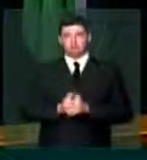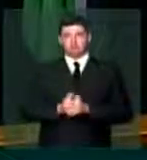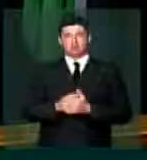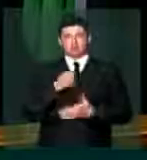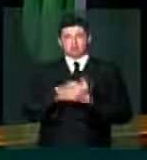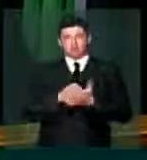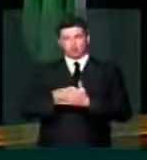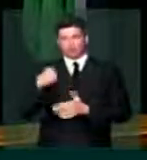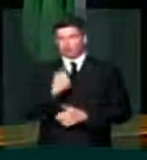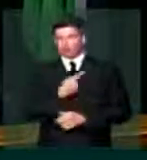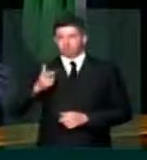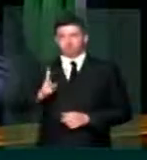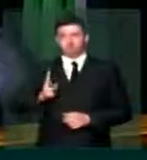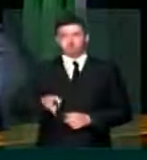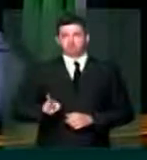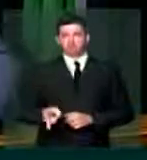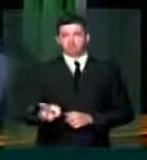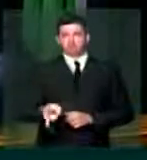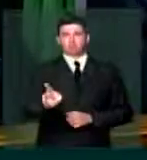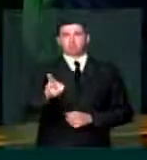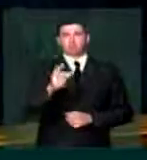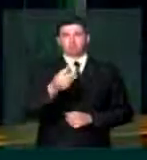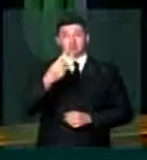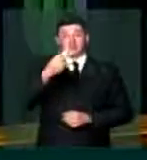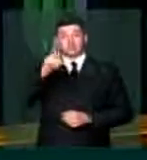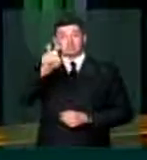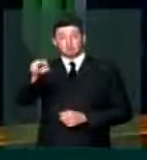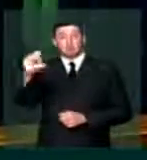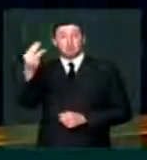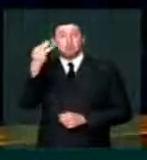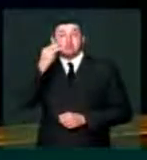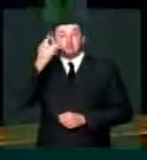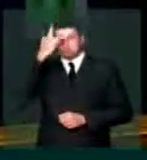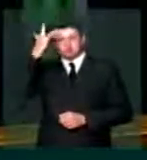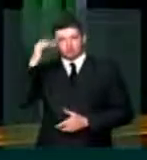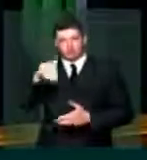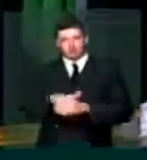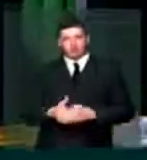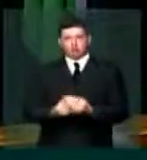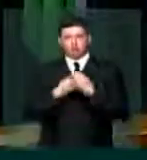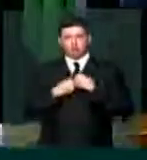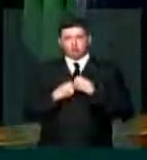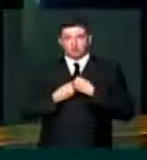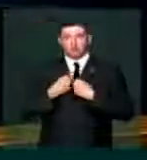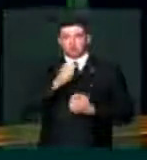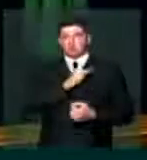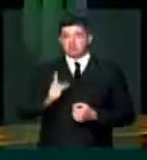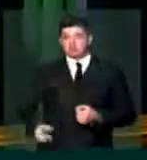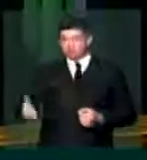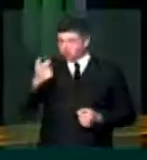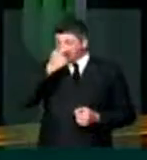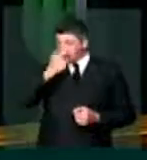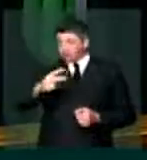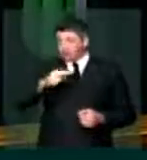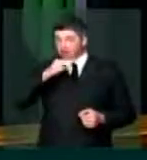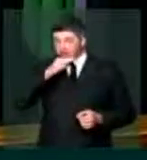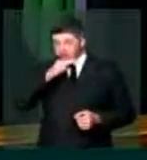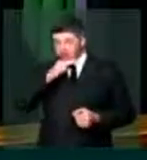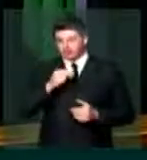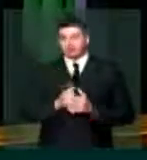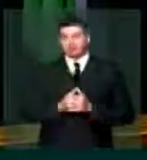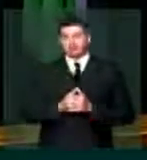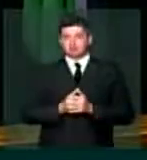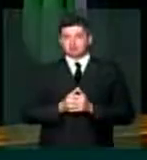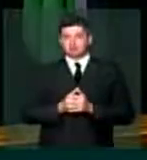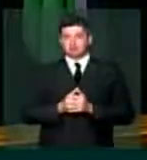nossa luta continua. Com mais de 35 milhões de votos, o presidente Aécio Neves foi a